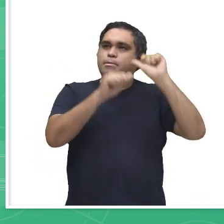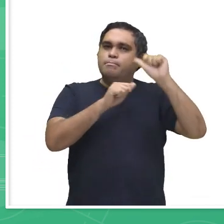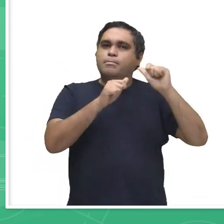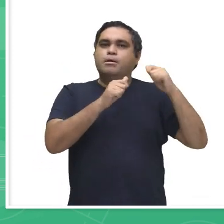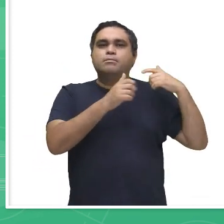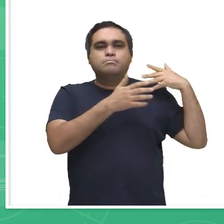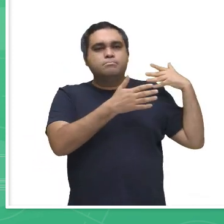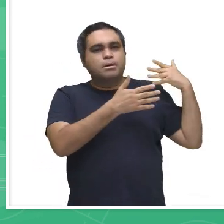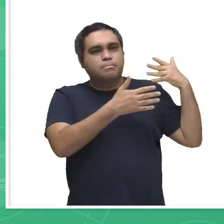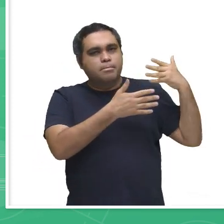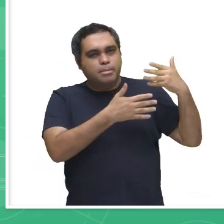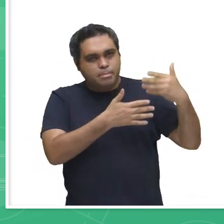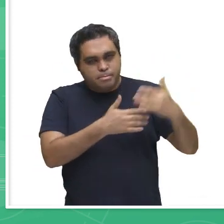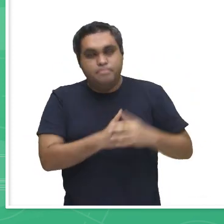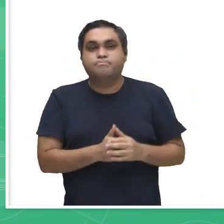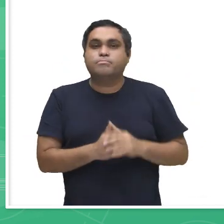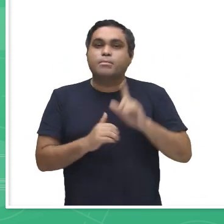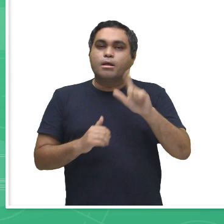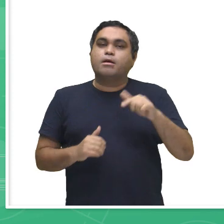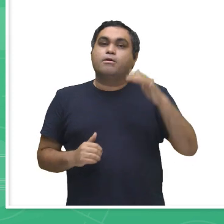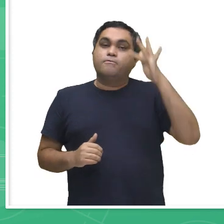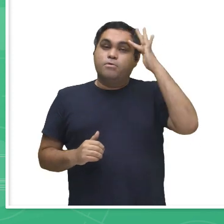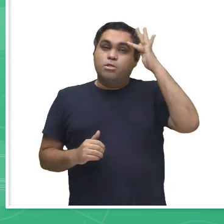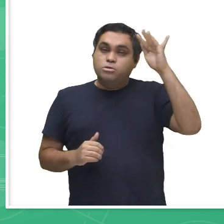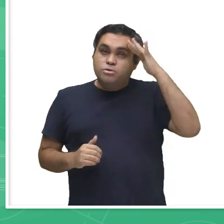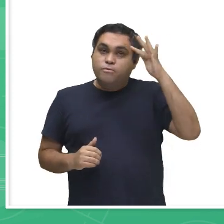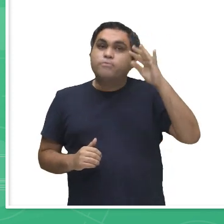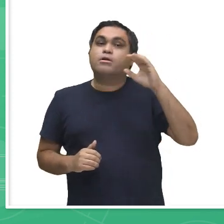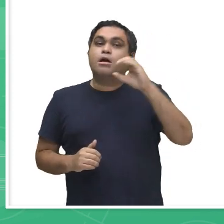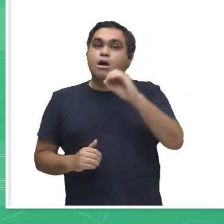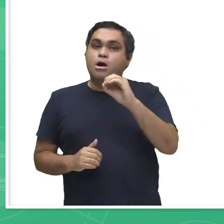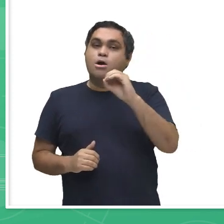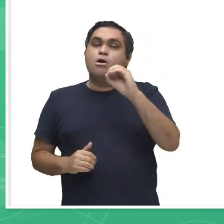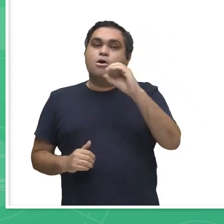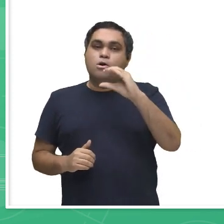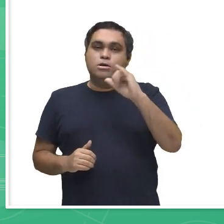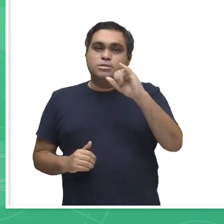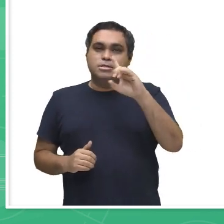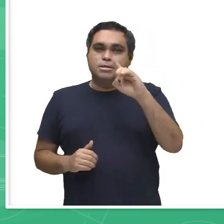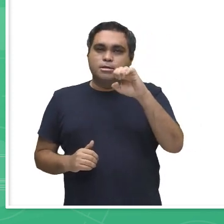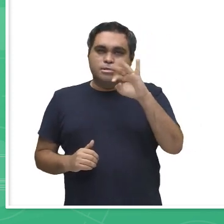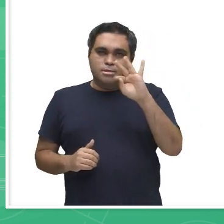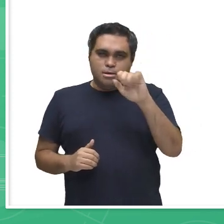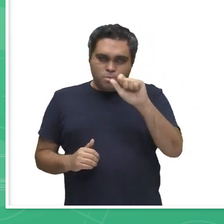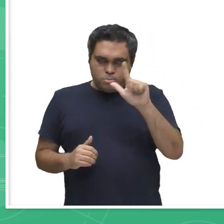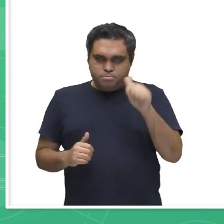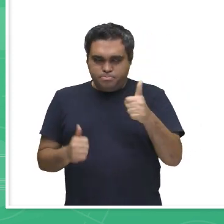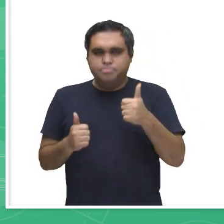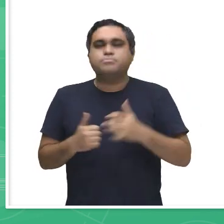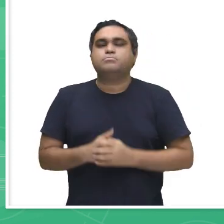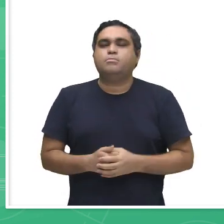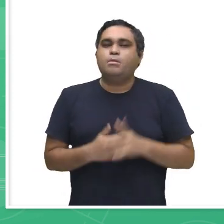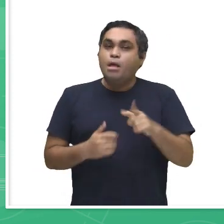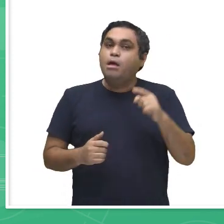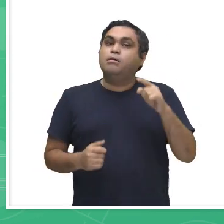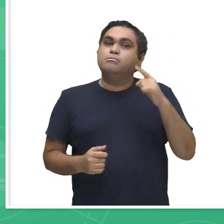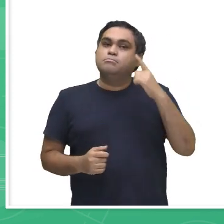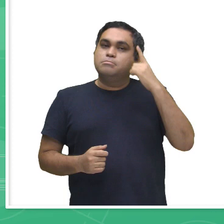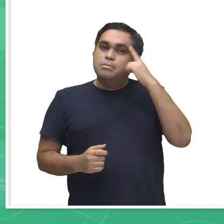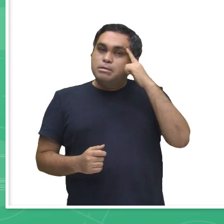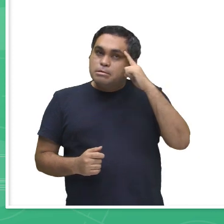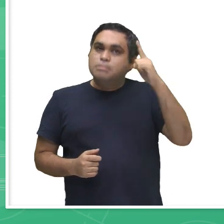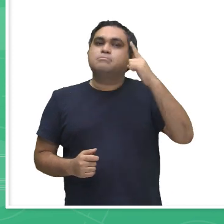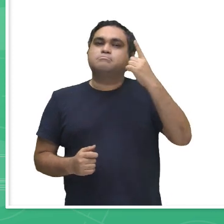nós estamos falando da filosofia ocidental. Perfeito aí? Então, essa ideia é interessante porque